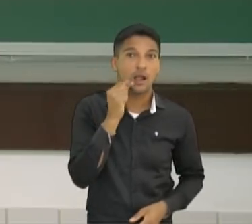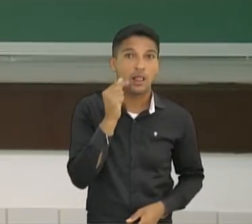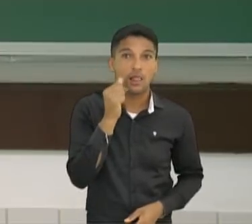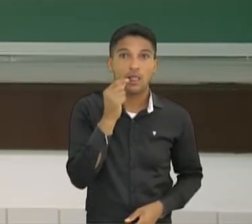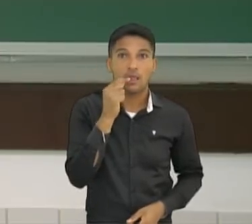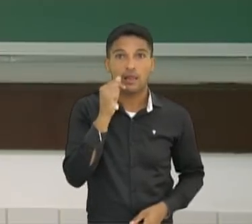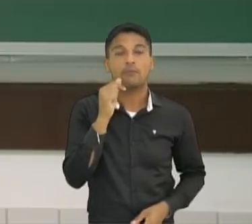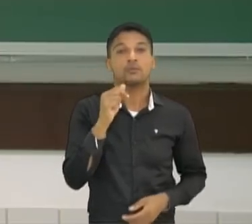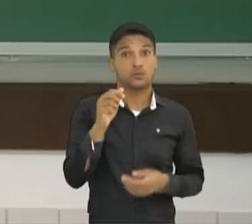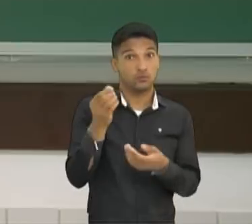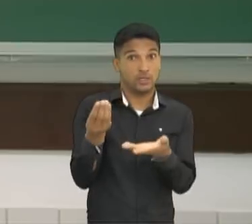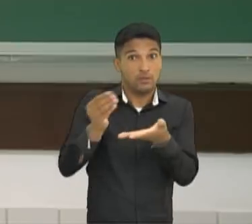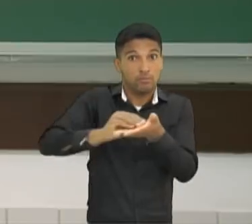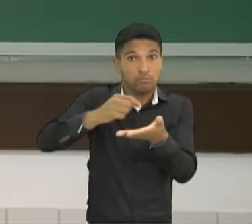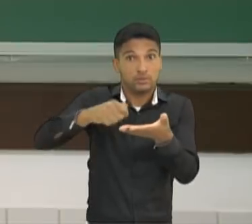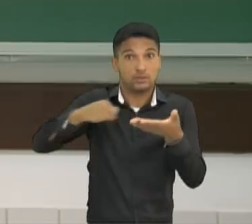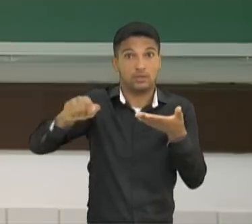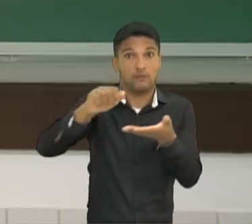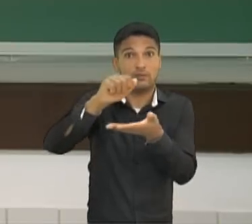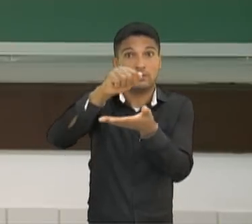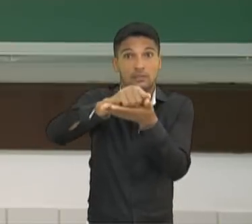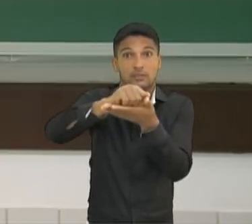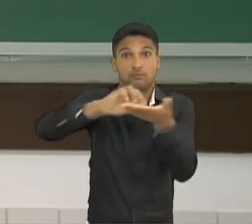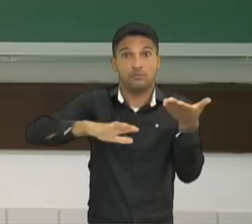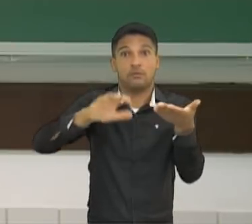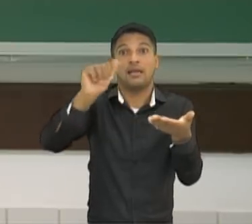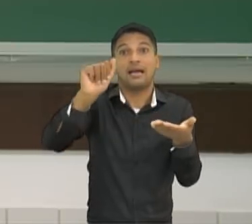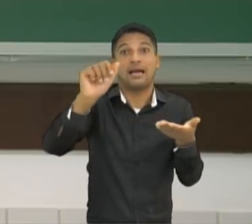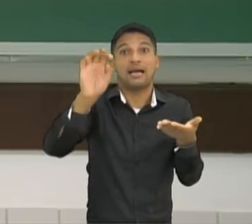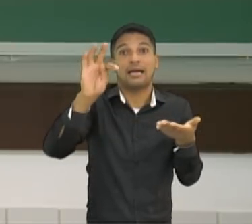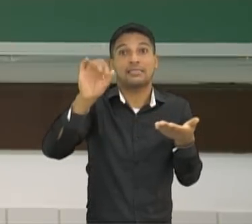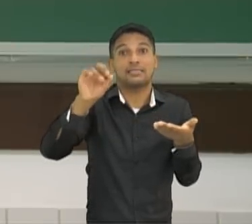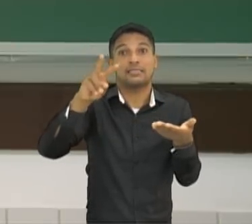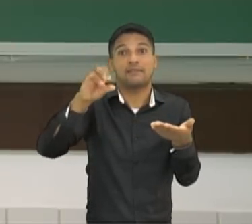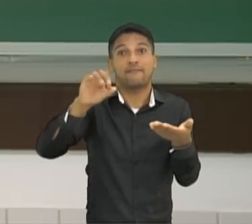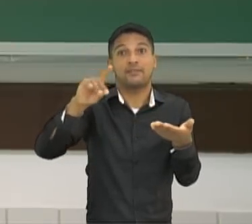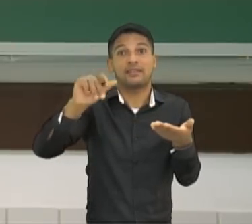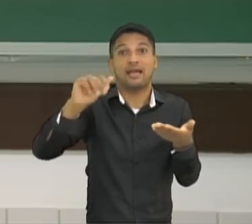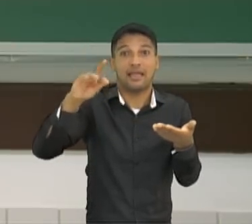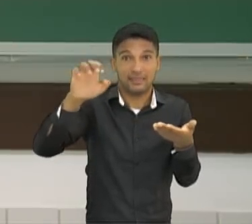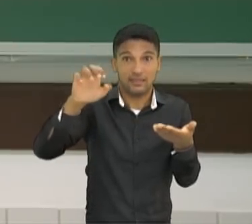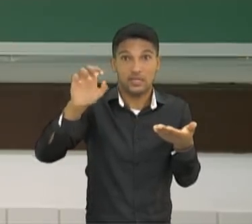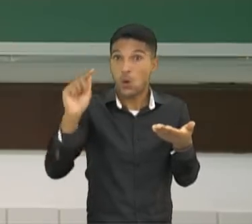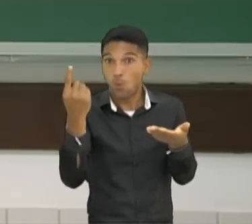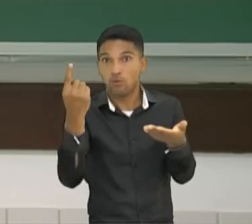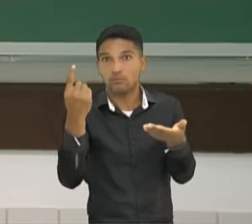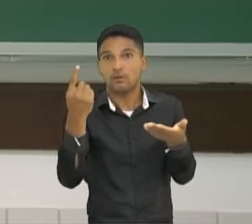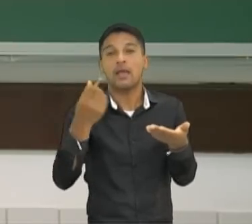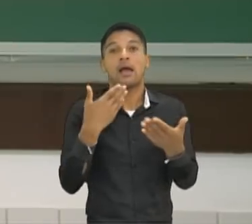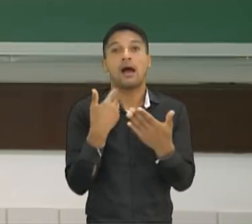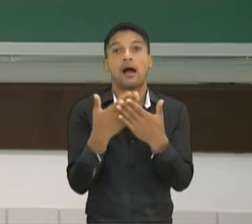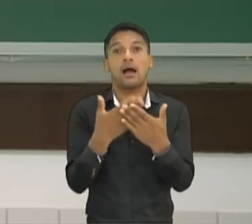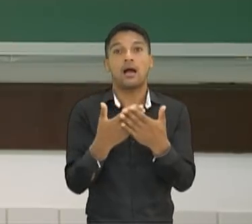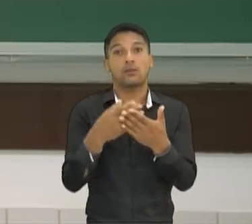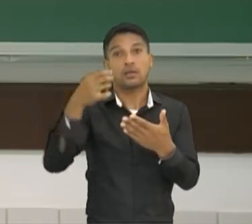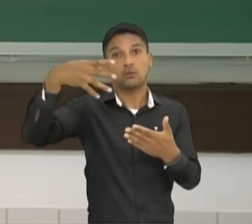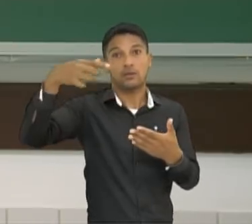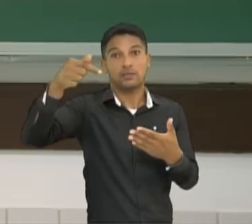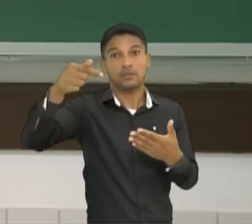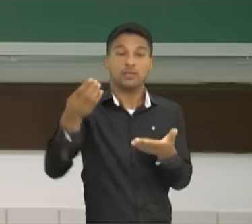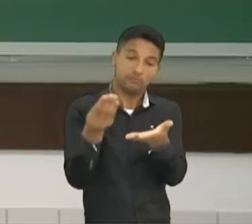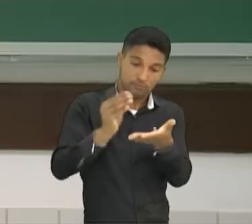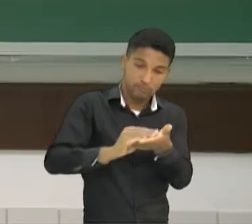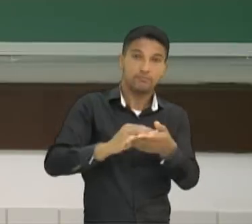atividade 1, né, aula 47, e daí você pode colocar na forma de tópicos, ou se você quiser escrever um parágrafo, como você achar